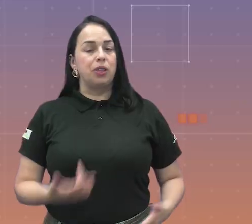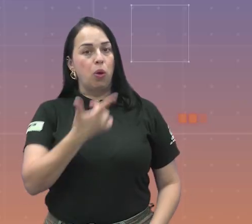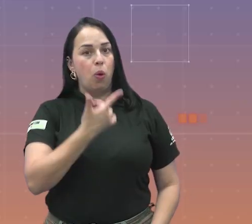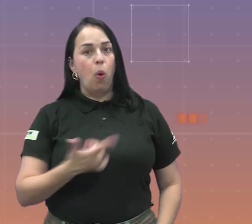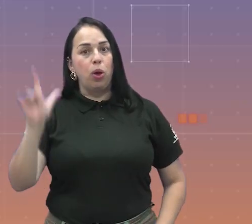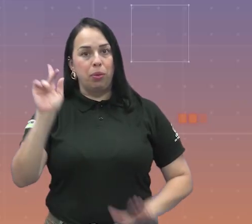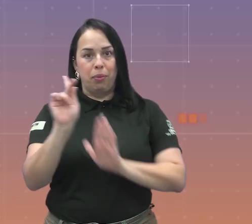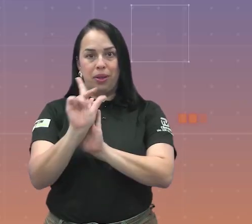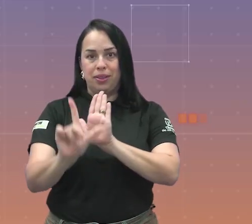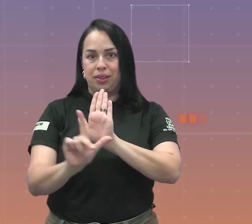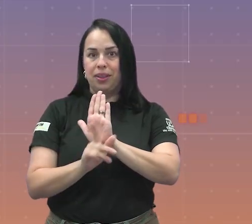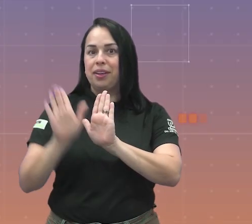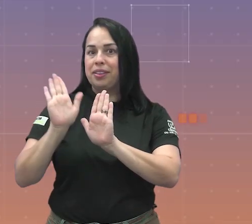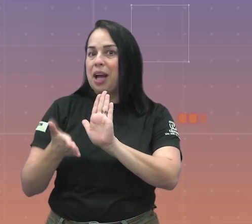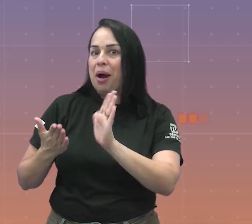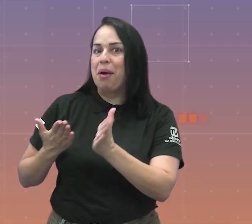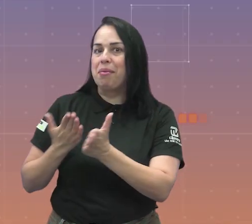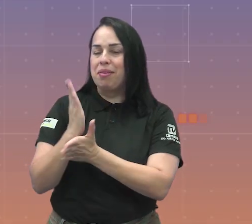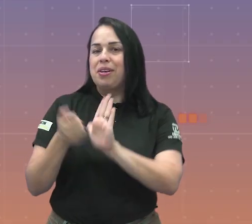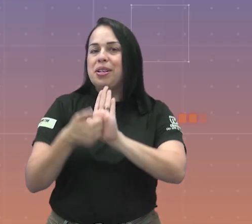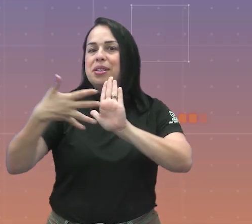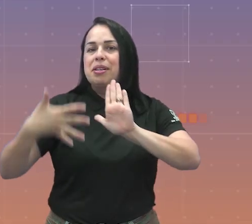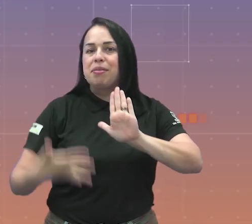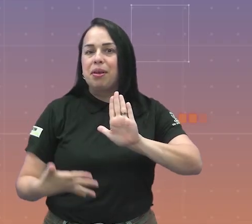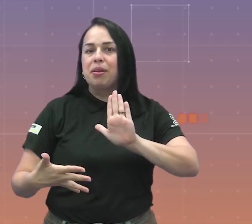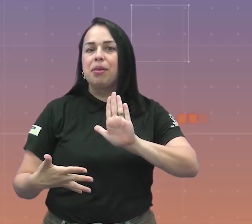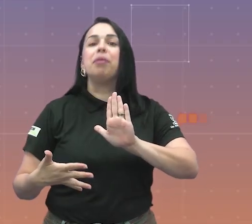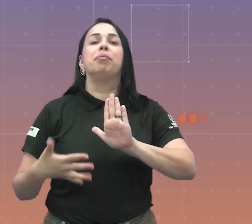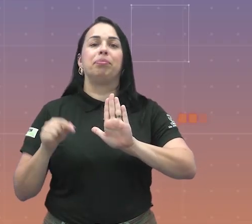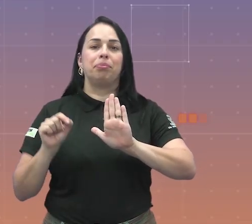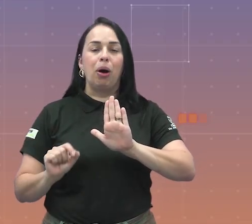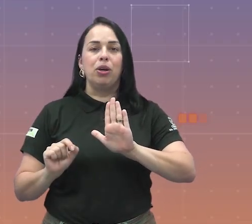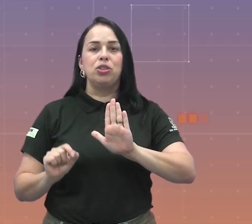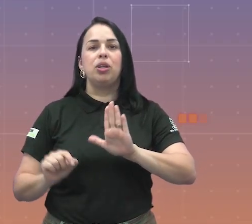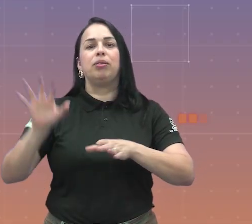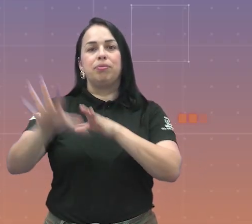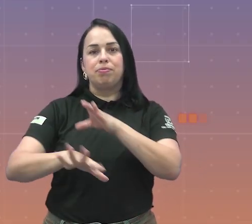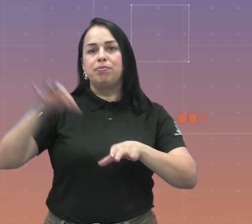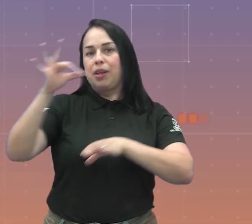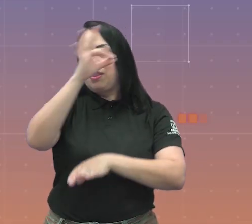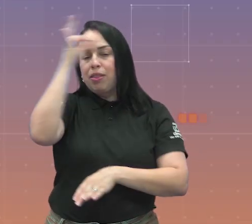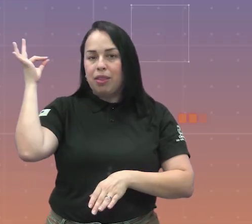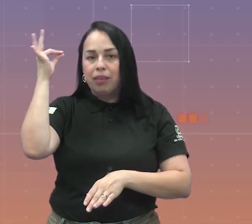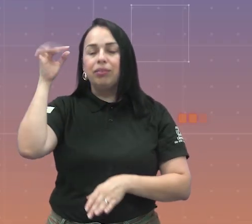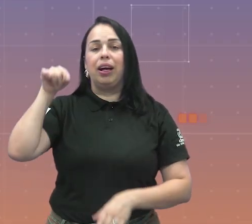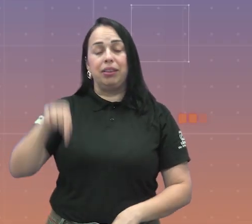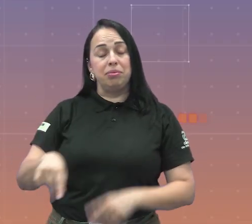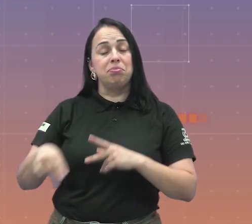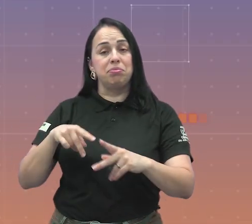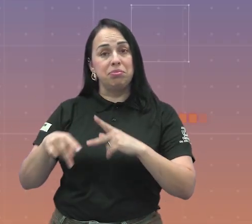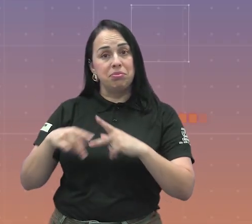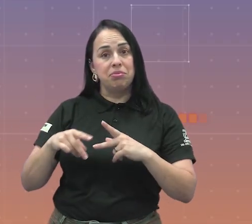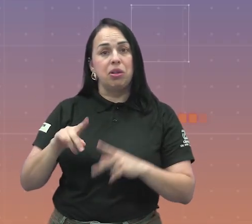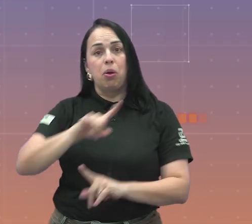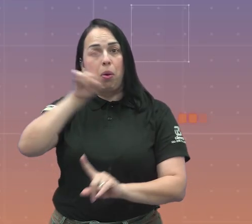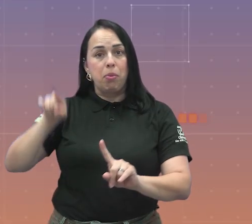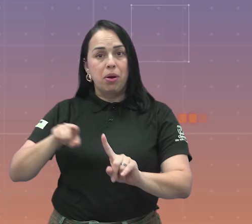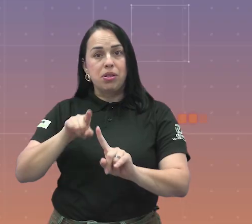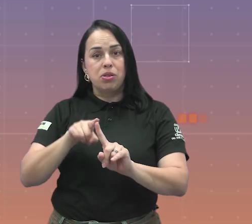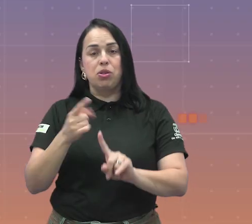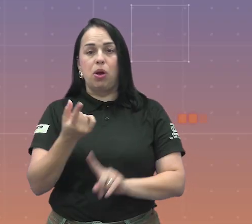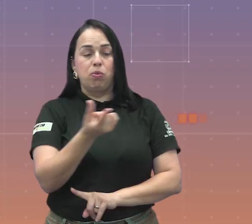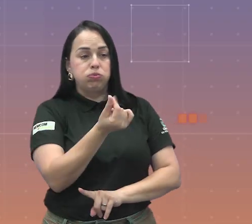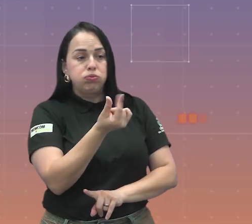Campos. Outra lei aprovada no Legislativo autorizou a criação do Serviço Público de Loteria Municipal em São José dos